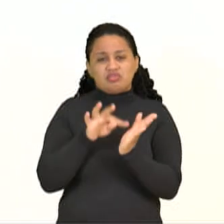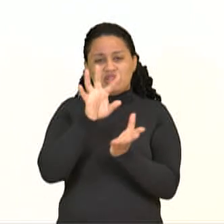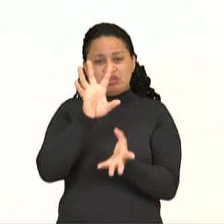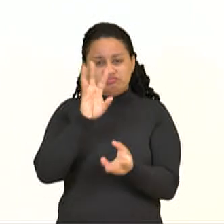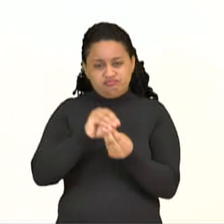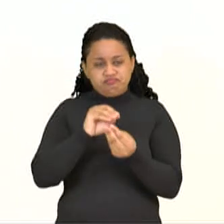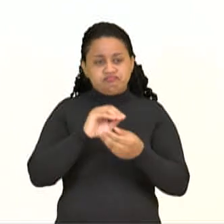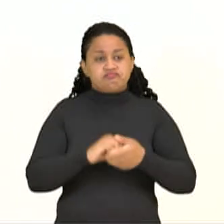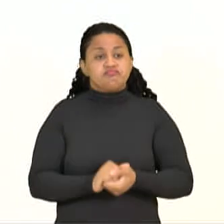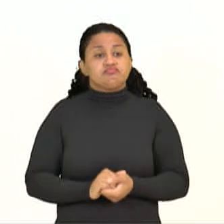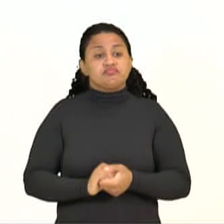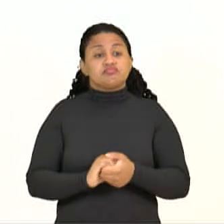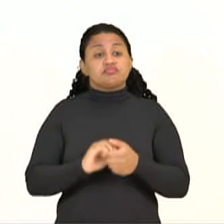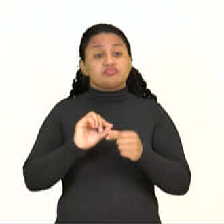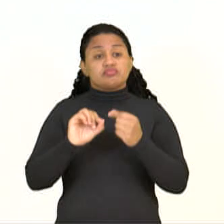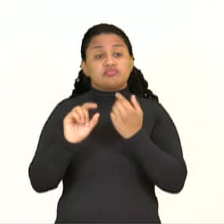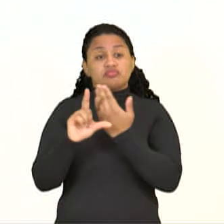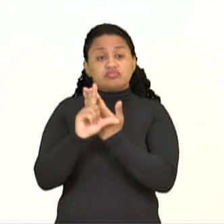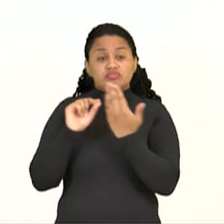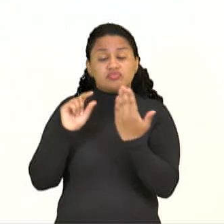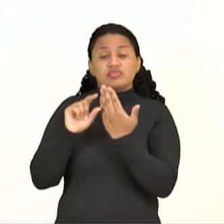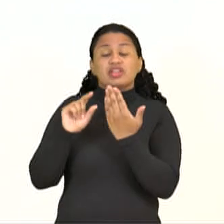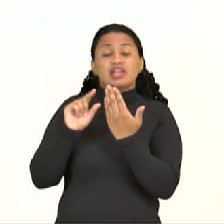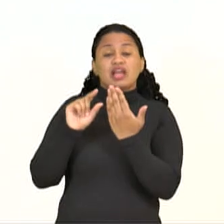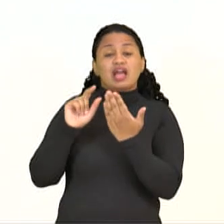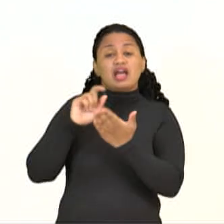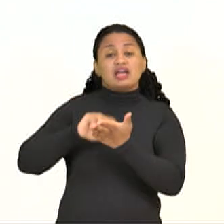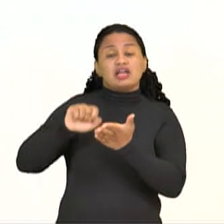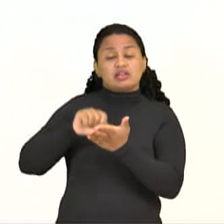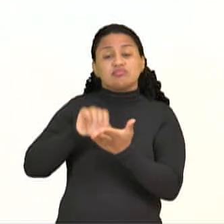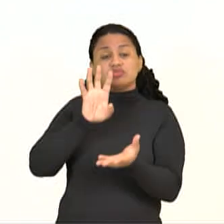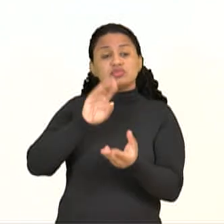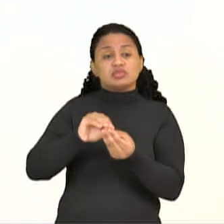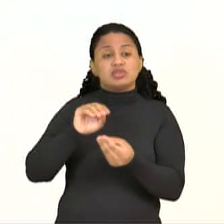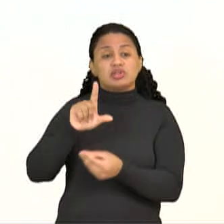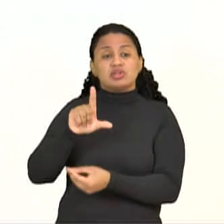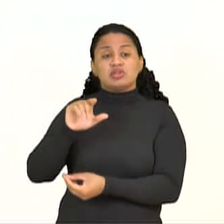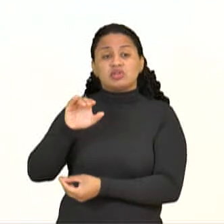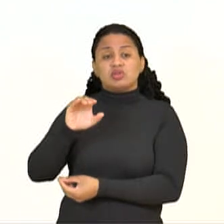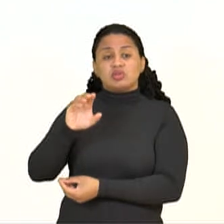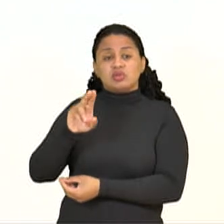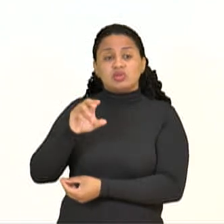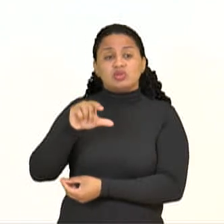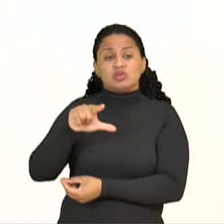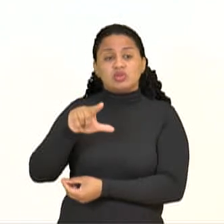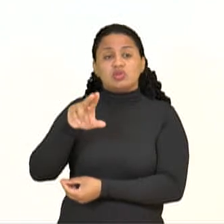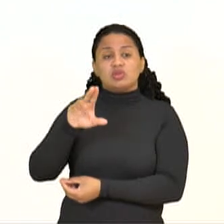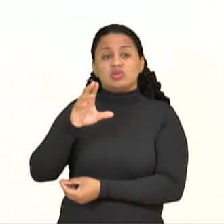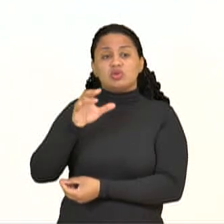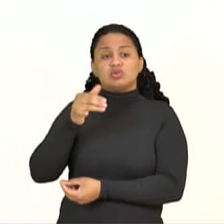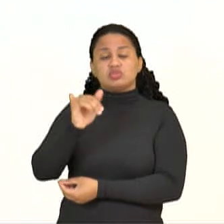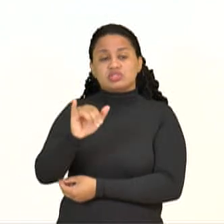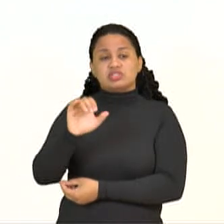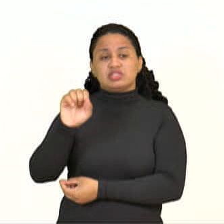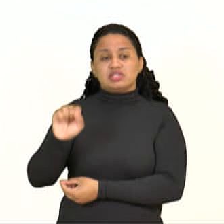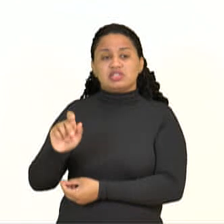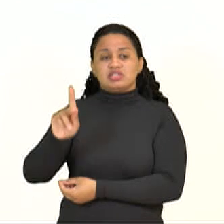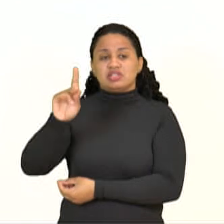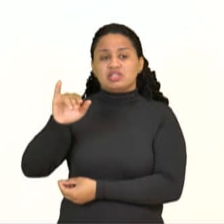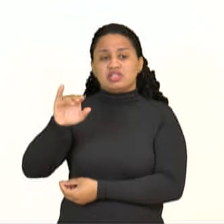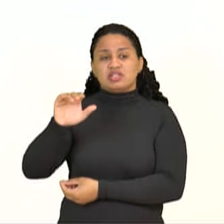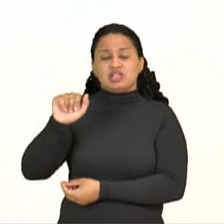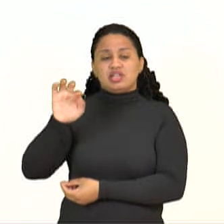né? Assinada por Lucy Skycats. É uma adaptação que vocês encontram por essas páginas,